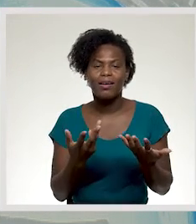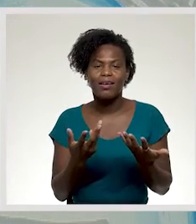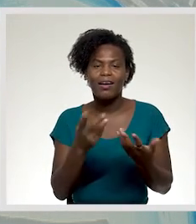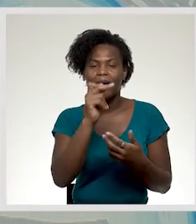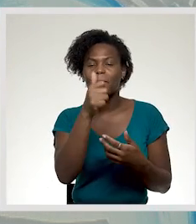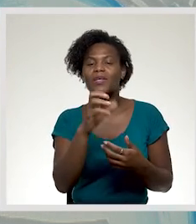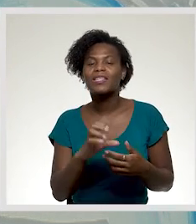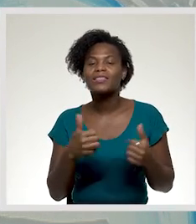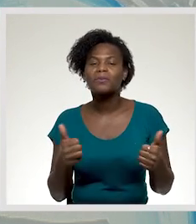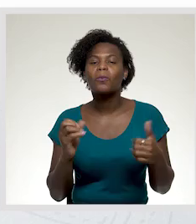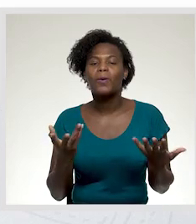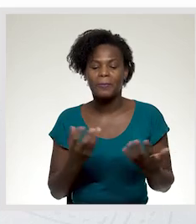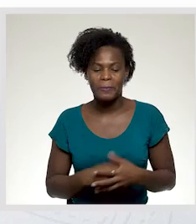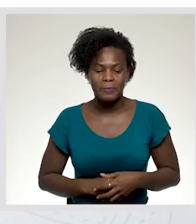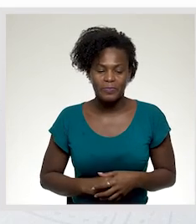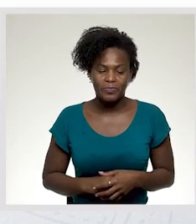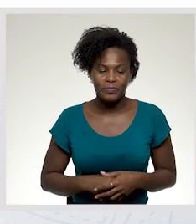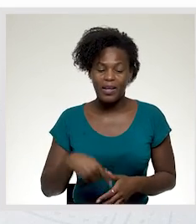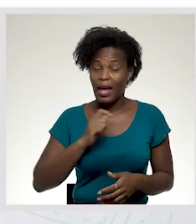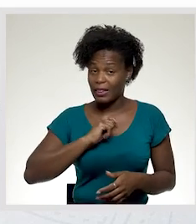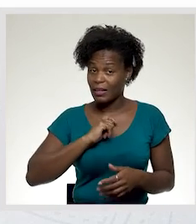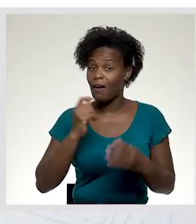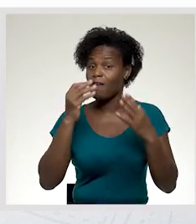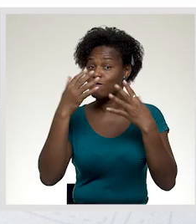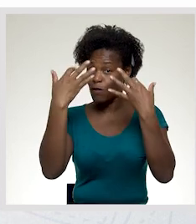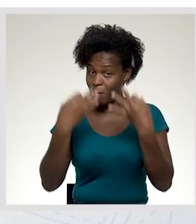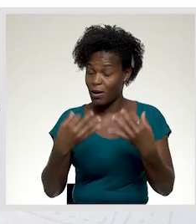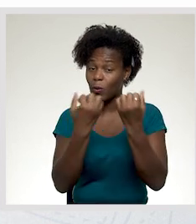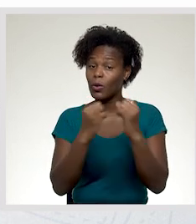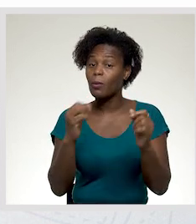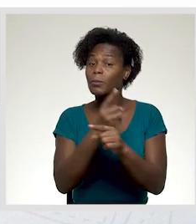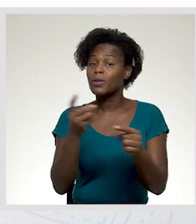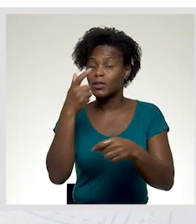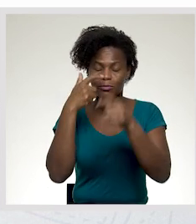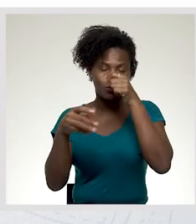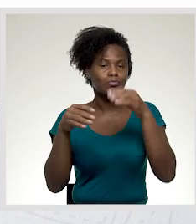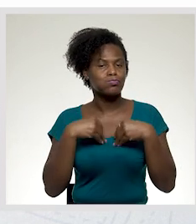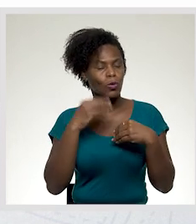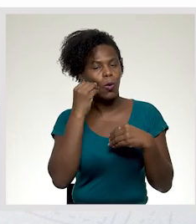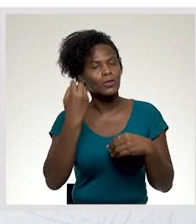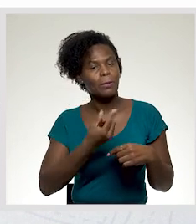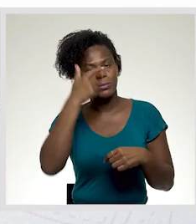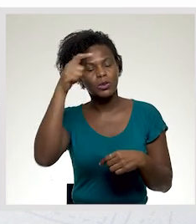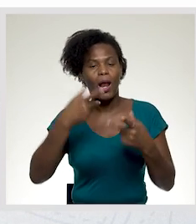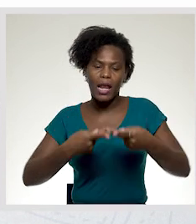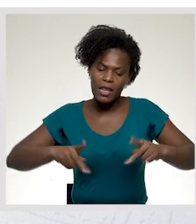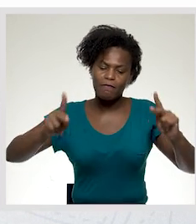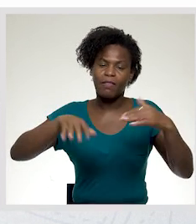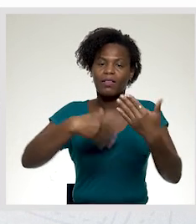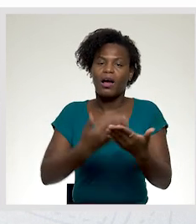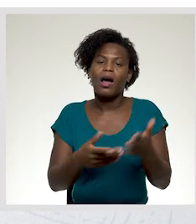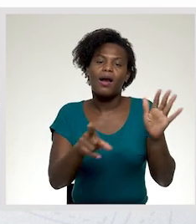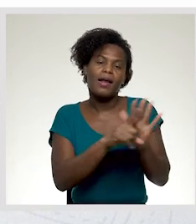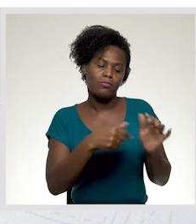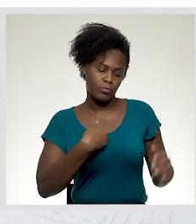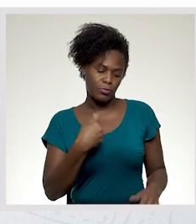linha que está certa? A ética formal é autônoma porque a pessoa assume-se como sujeito livre que dá a